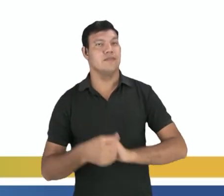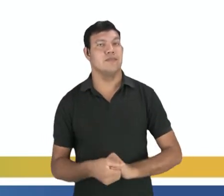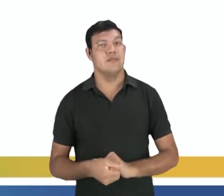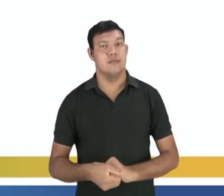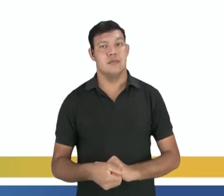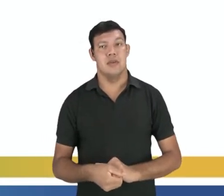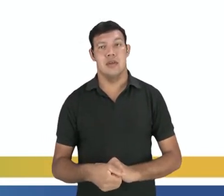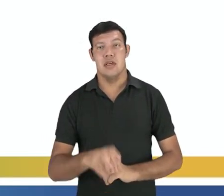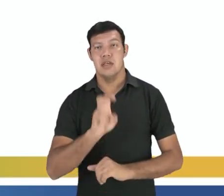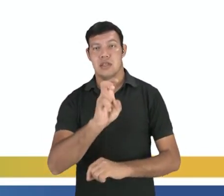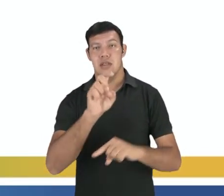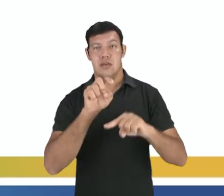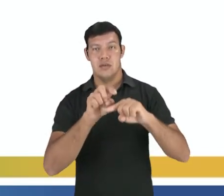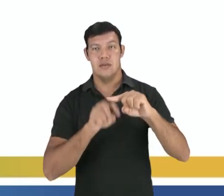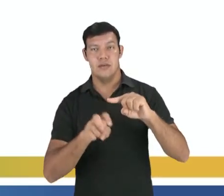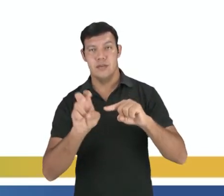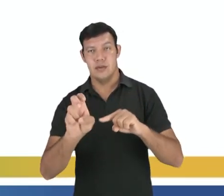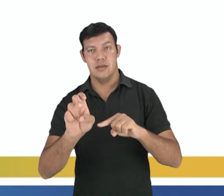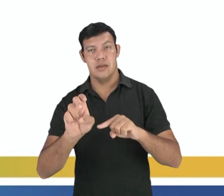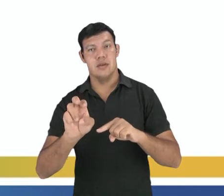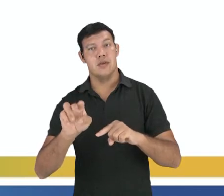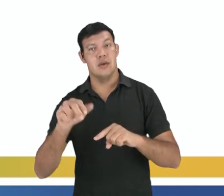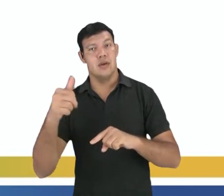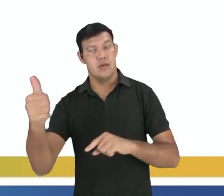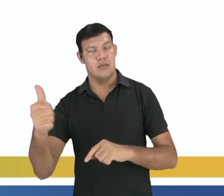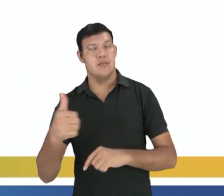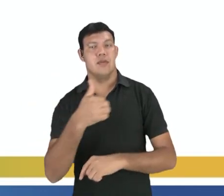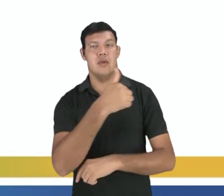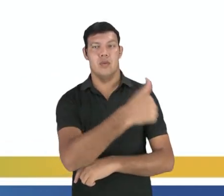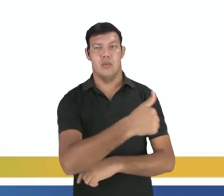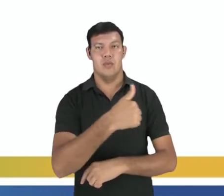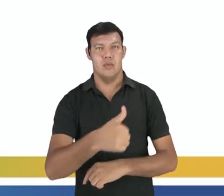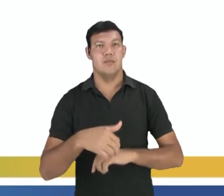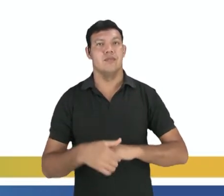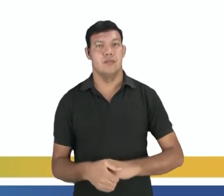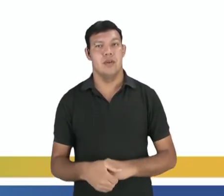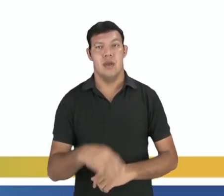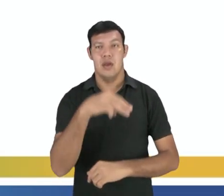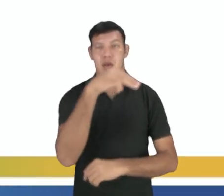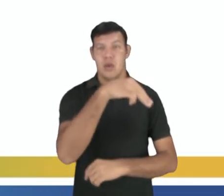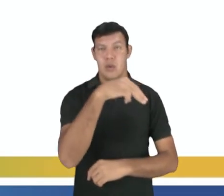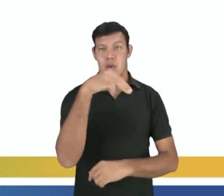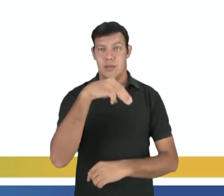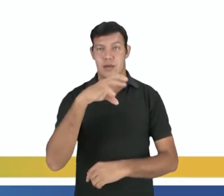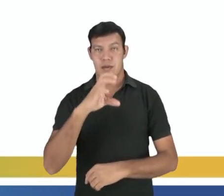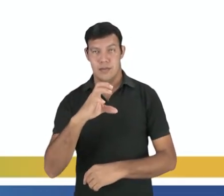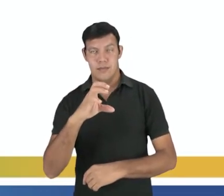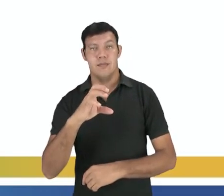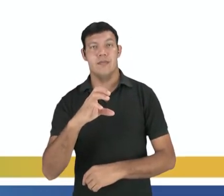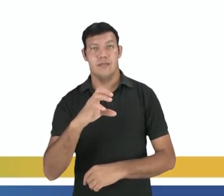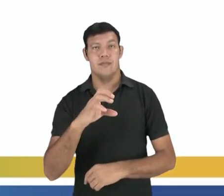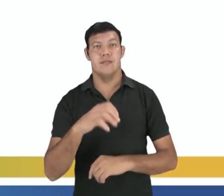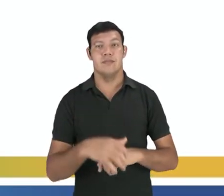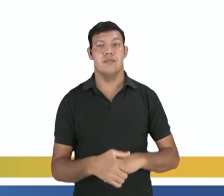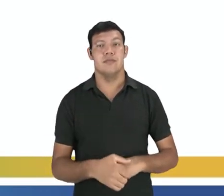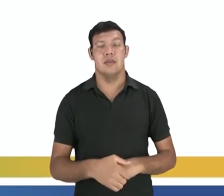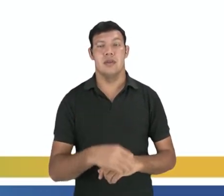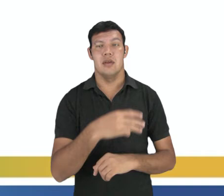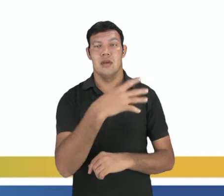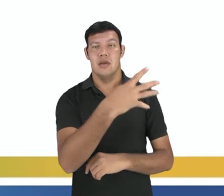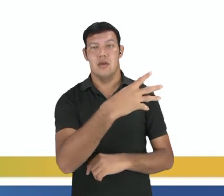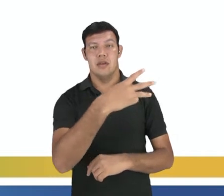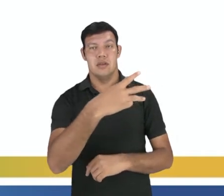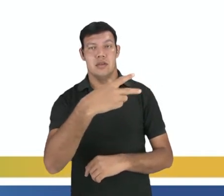5 dividido para 5 dá 1. Agora sim, eu tenho que o MMC de 432 e 240 vai ser